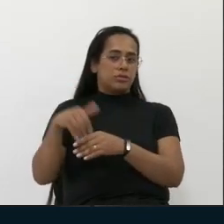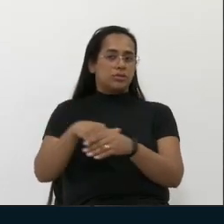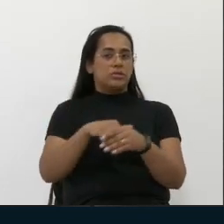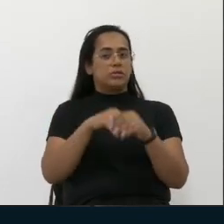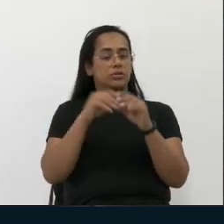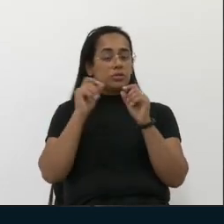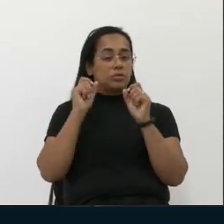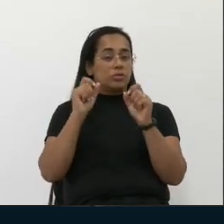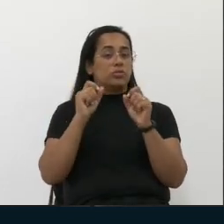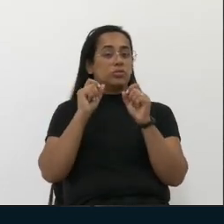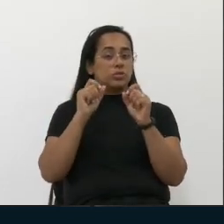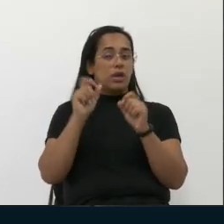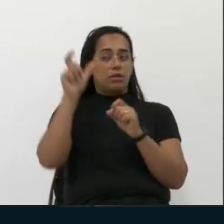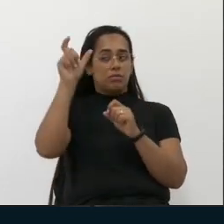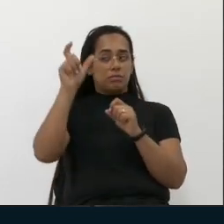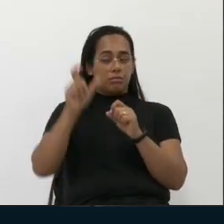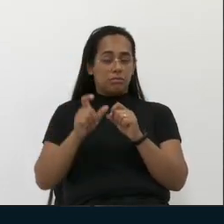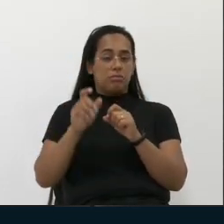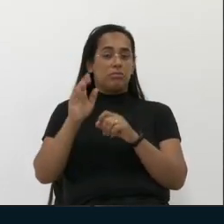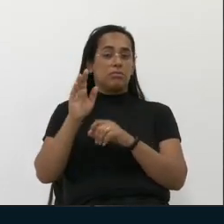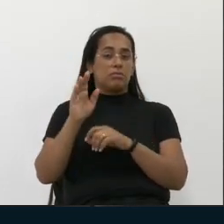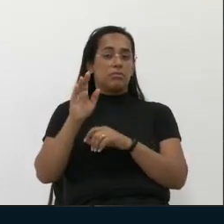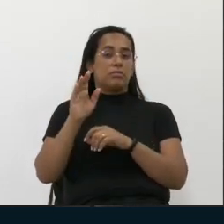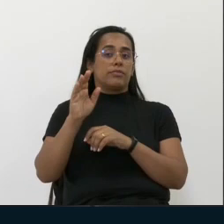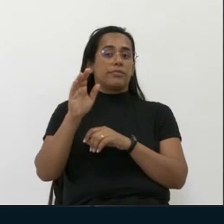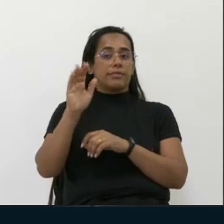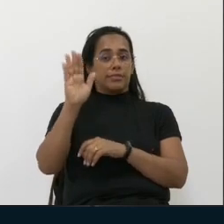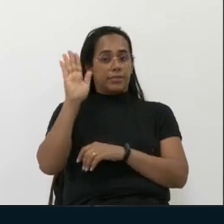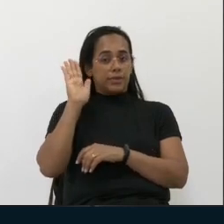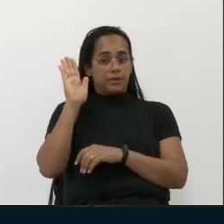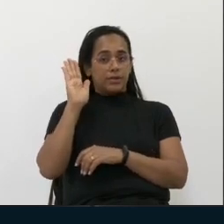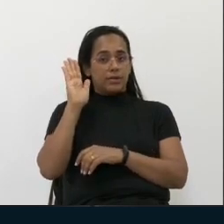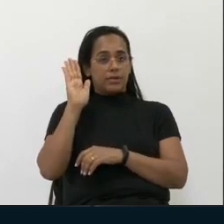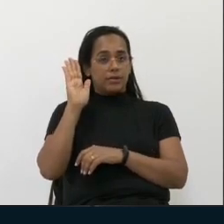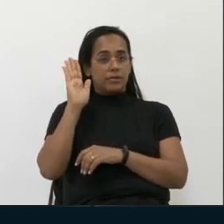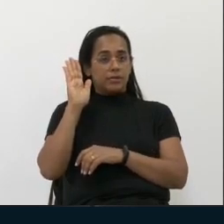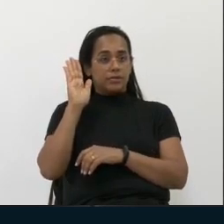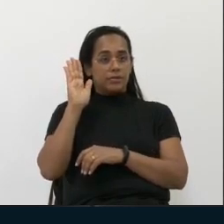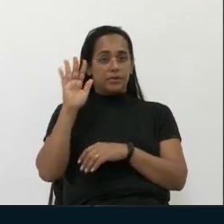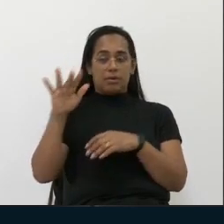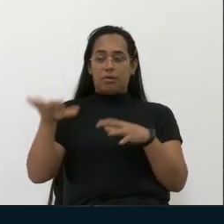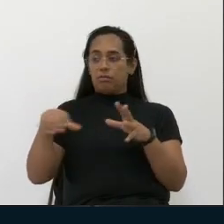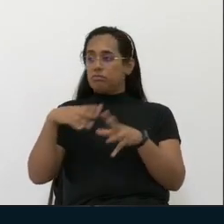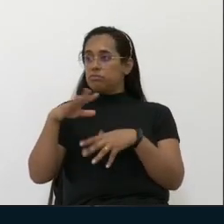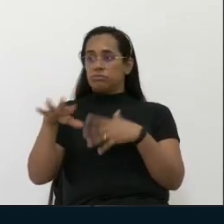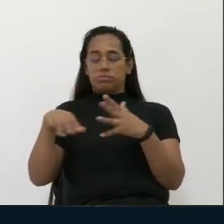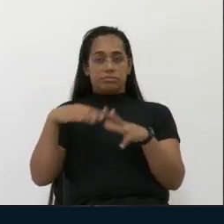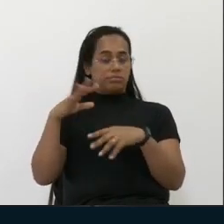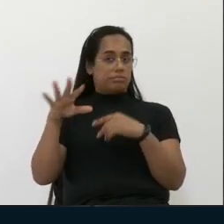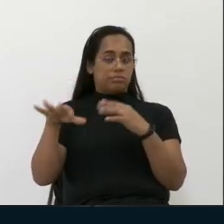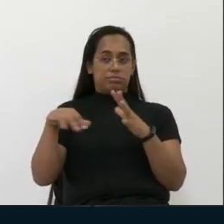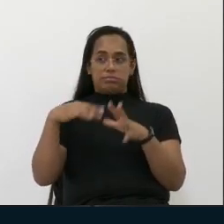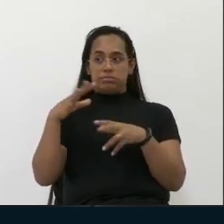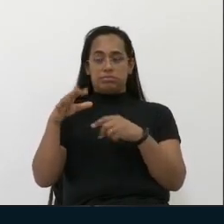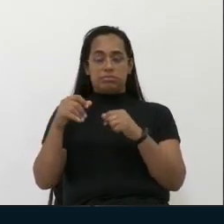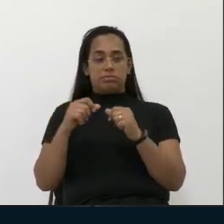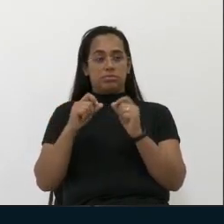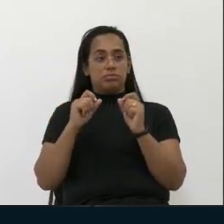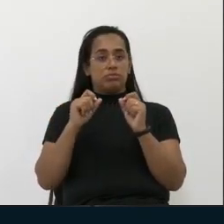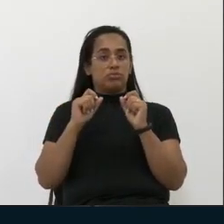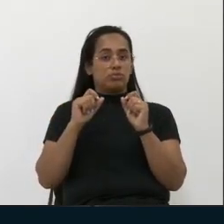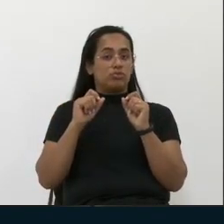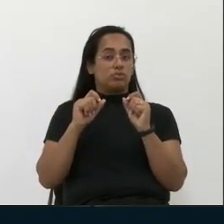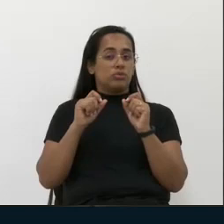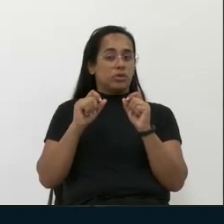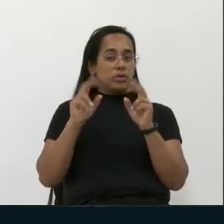ou candidatos ou pré-candidatos, fica tudo oriçado, né? A questão do Termo Bom